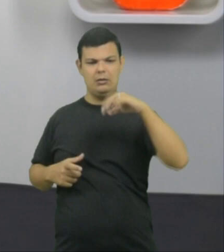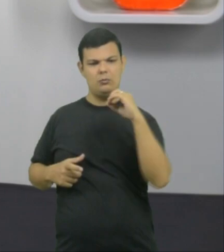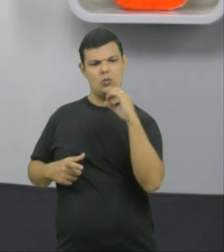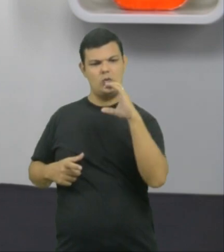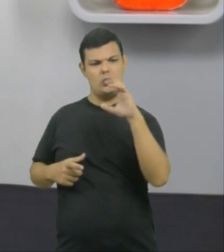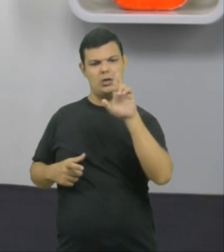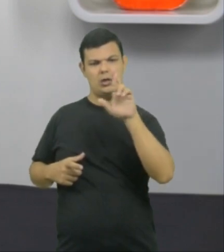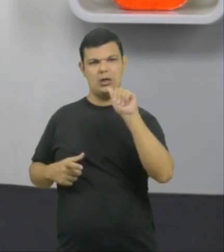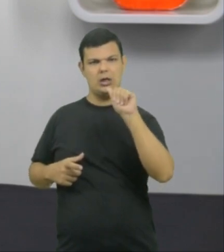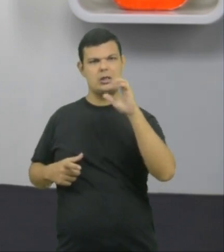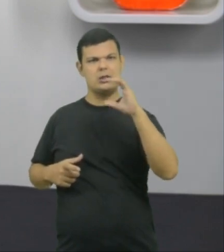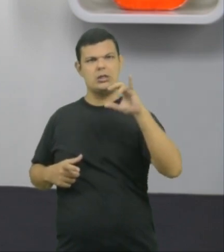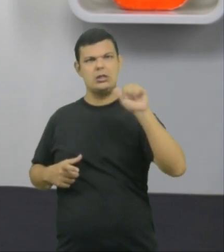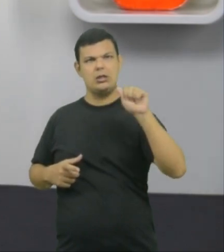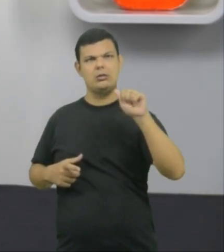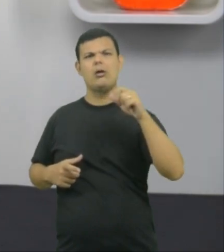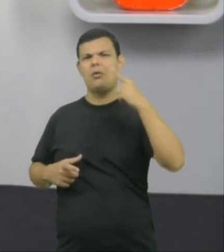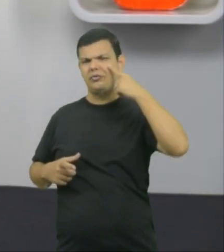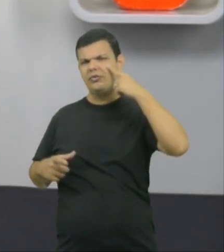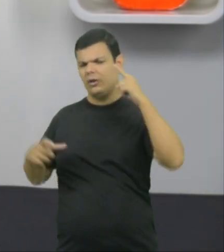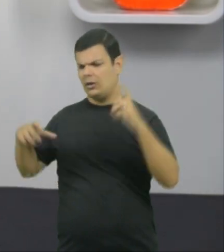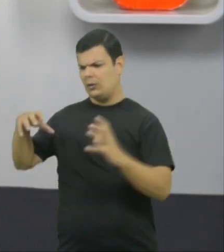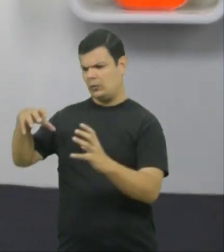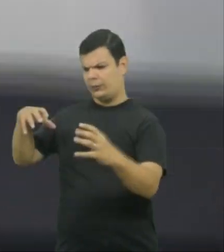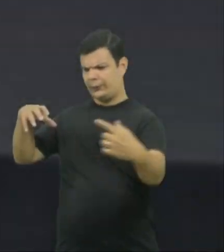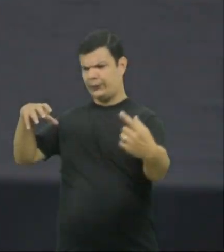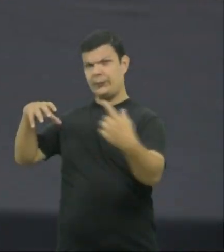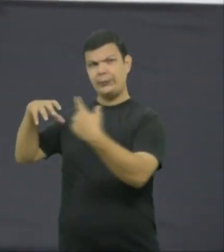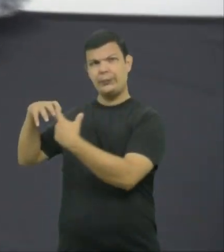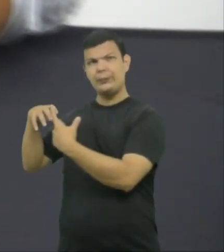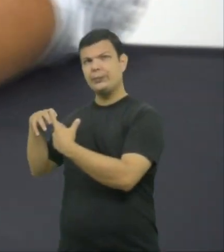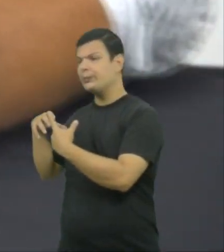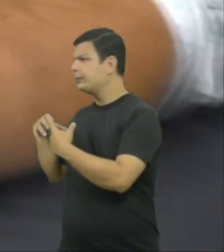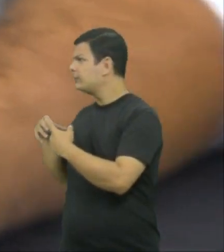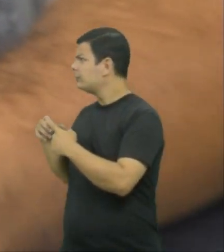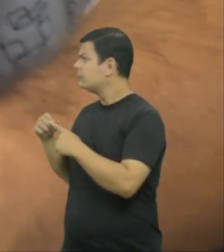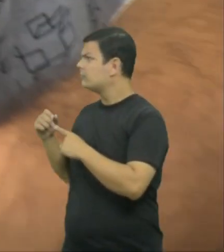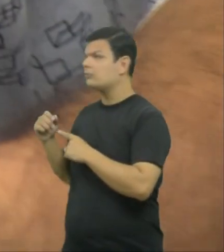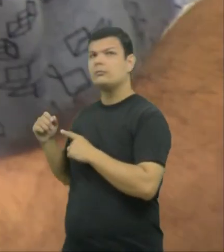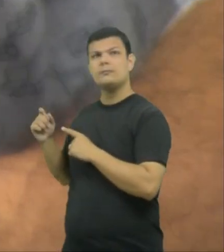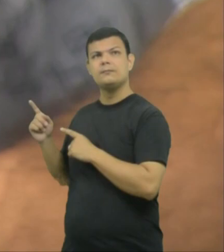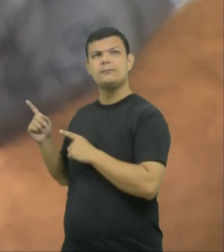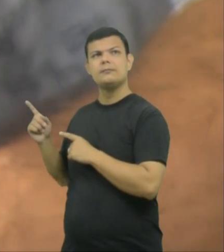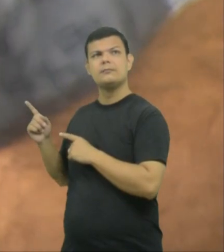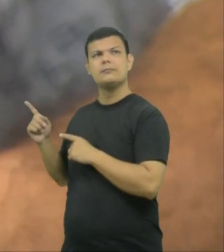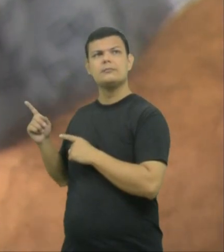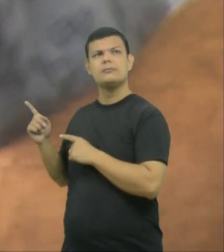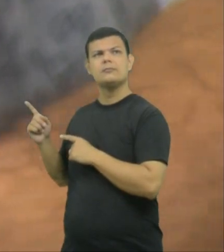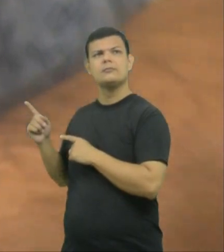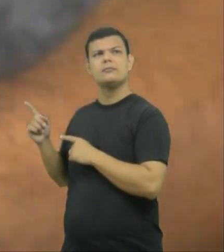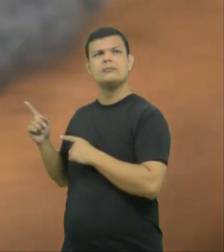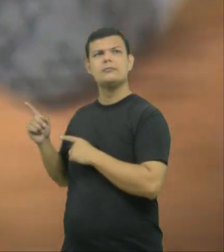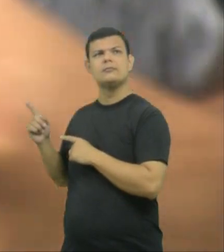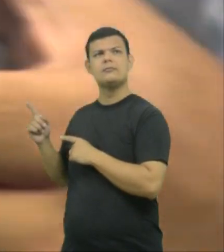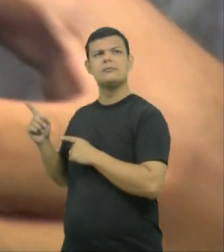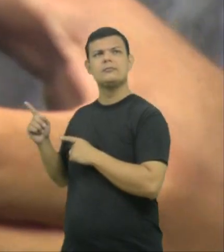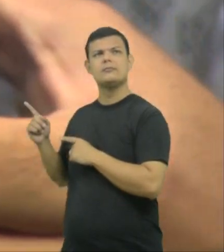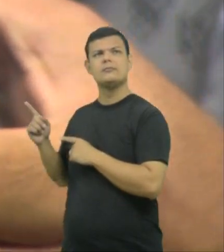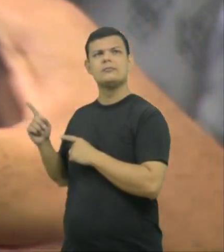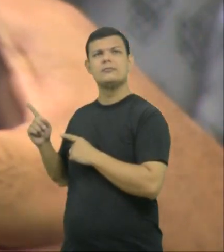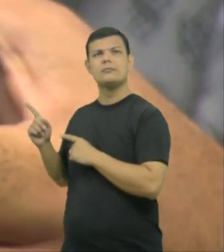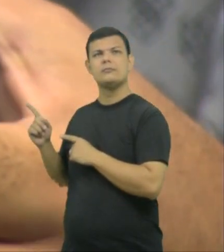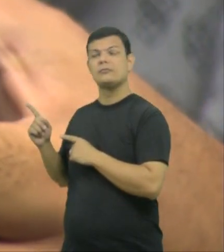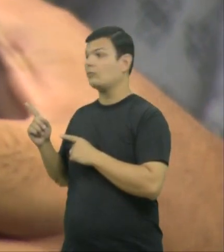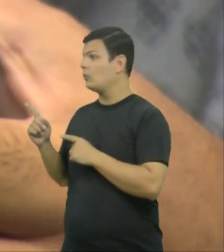justamente para que a gente possa entender, dá uma olhadinha aqui, ó. Vem mais um pouquinho aqui, mais um pouquinho. Bom, estamos aqui, ó.